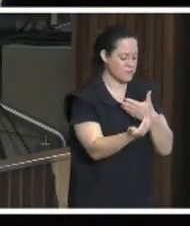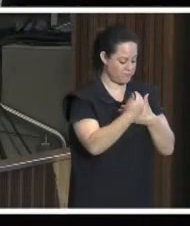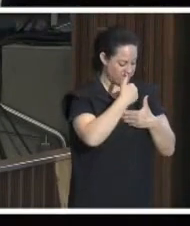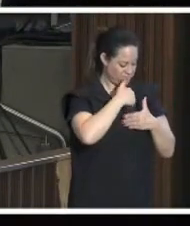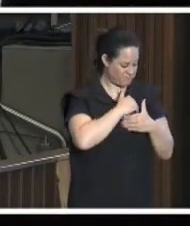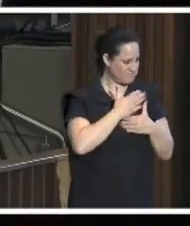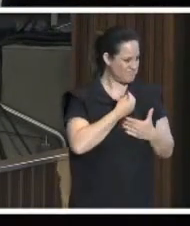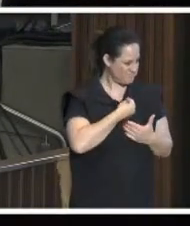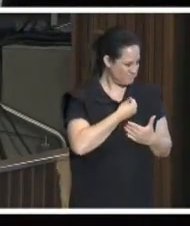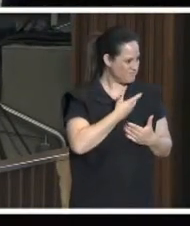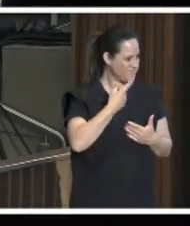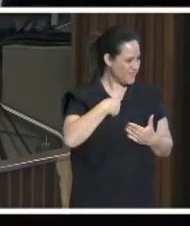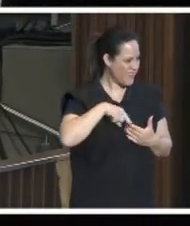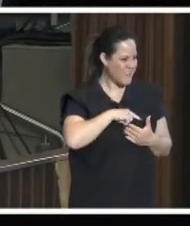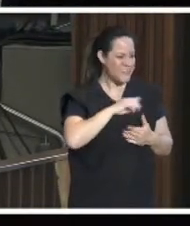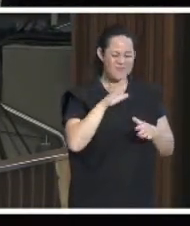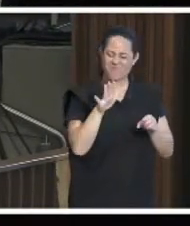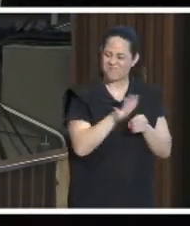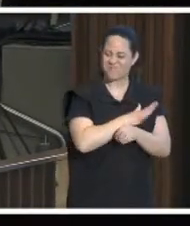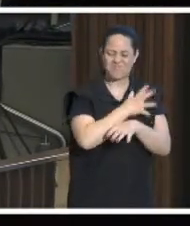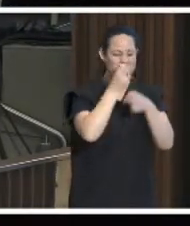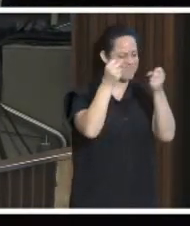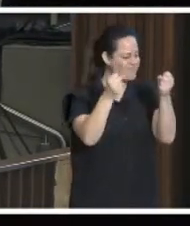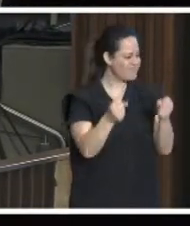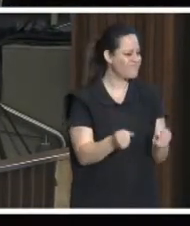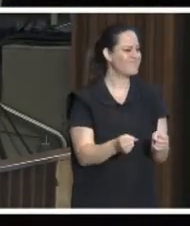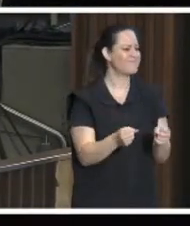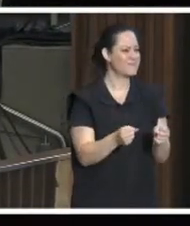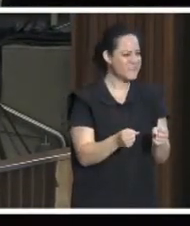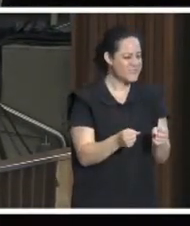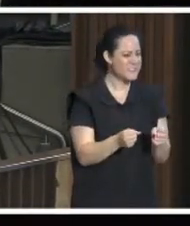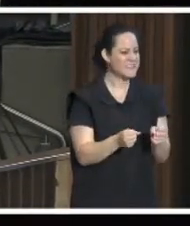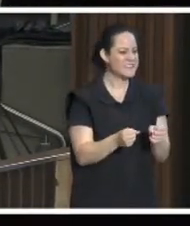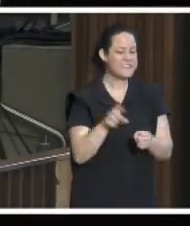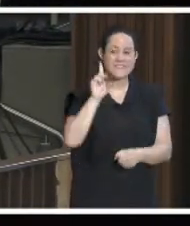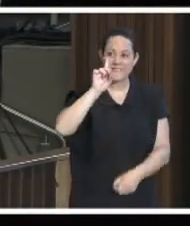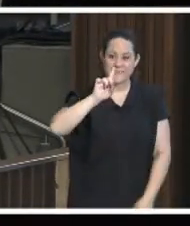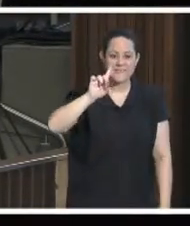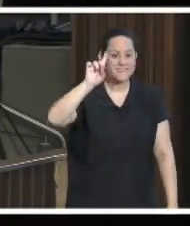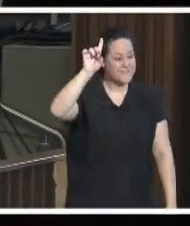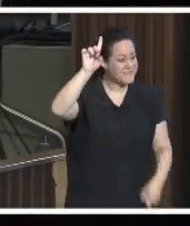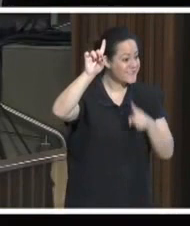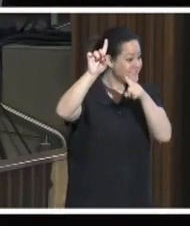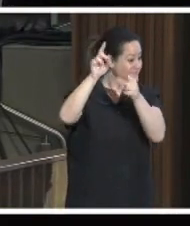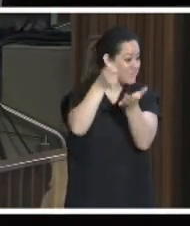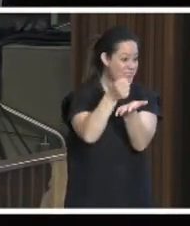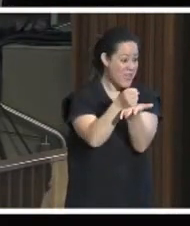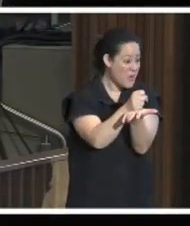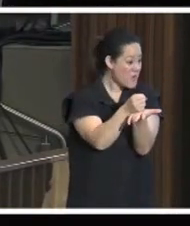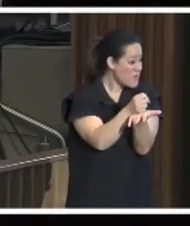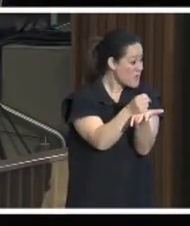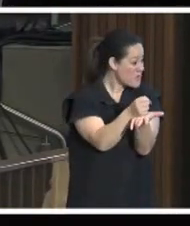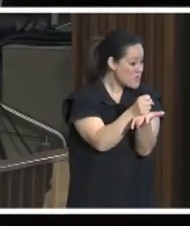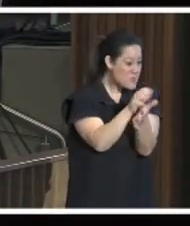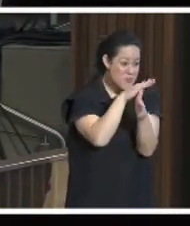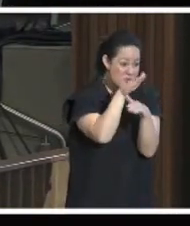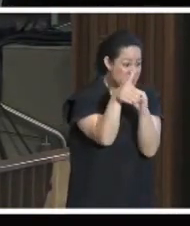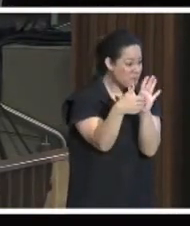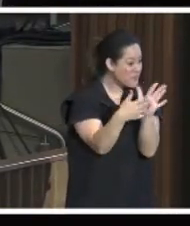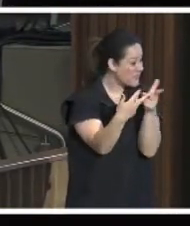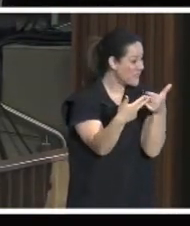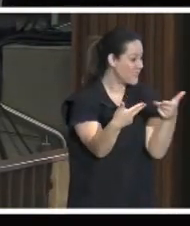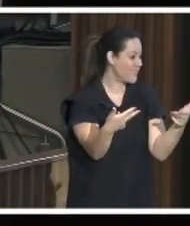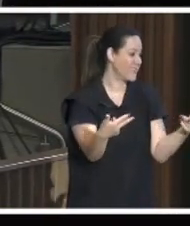barco, o Todo-Poderoso, Ele tem o controle de todas